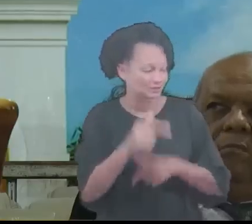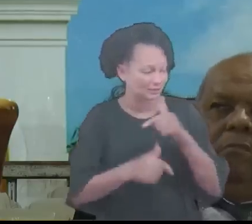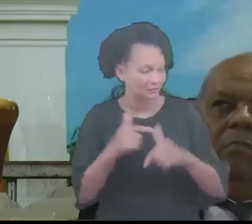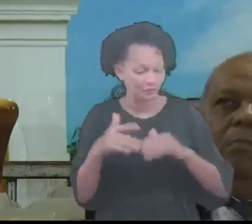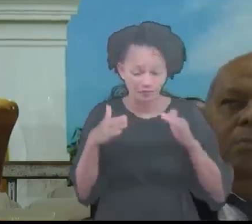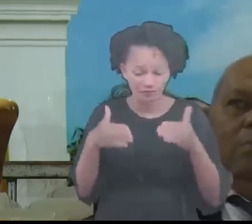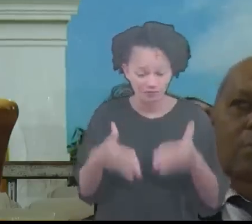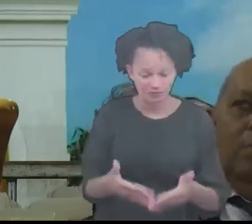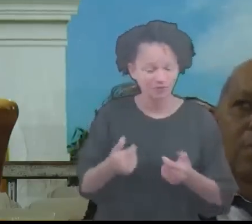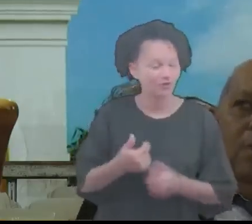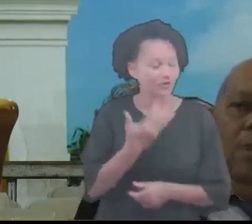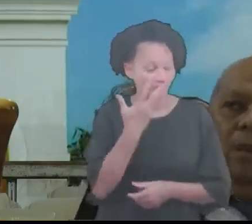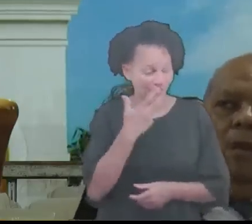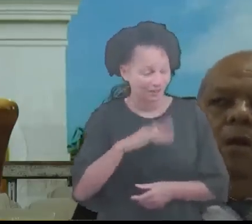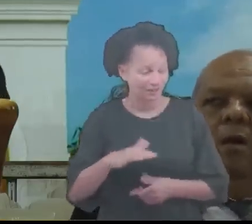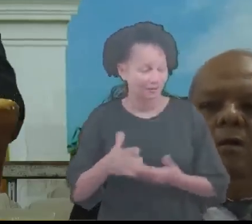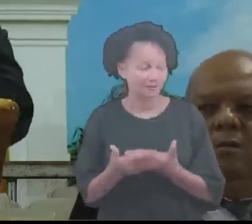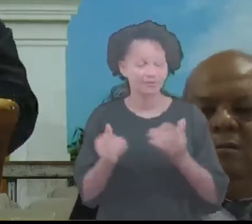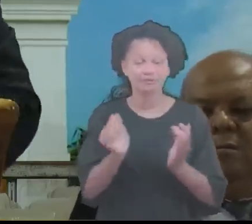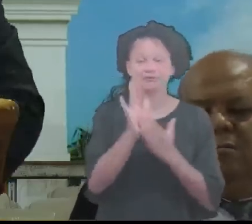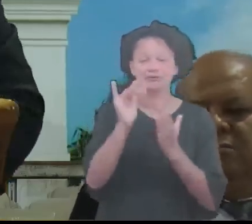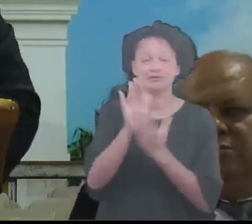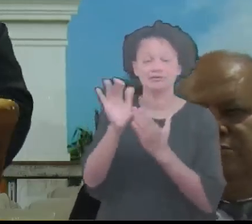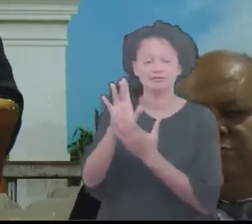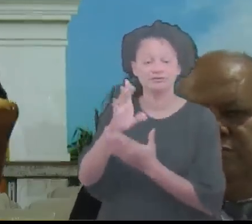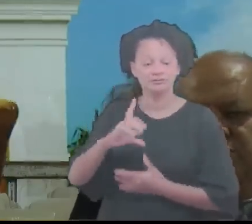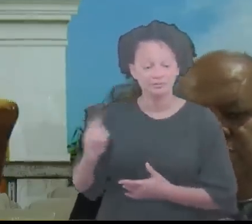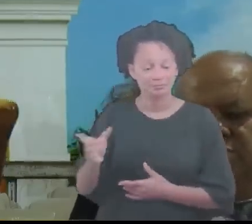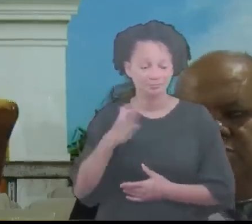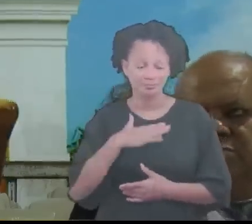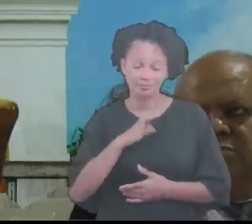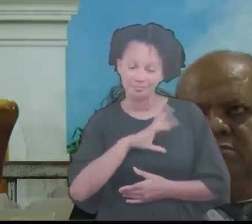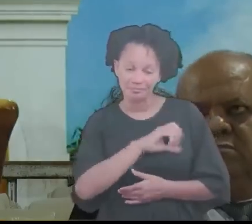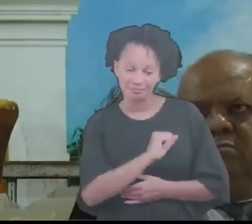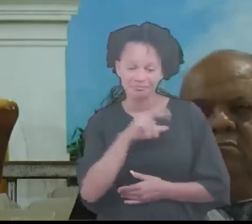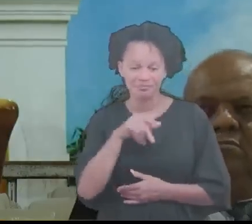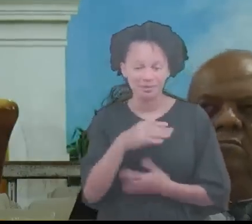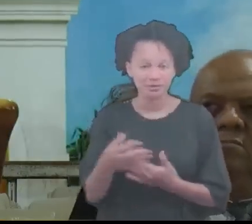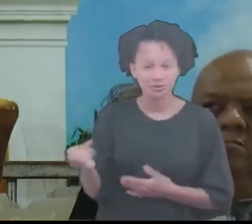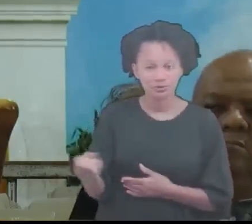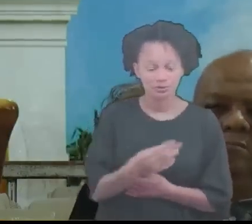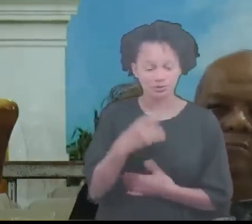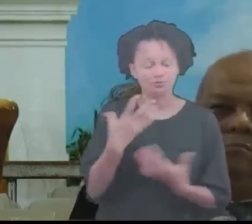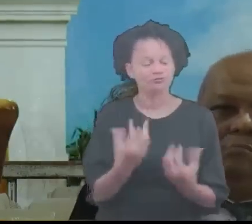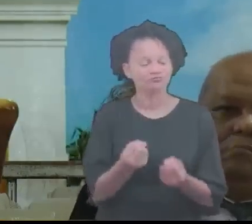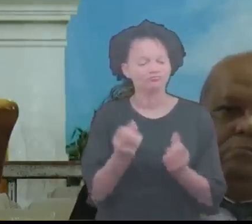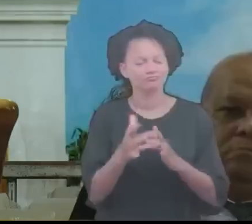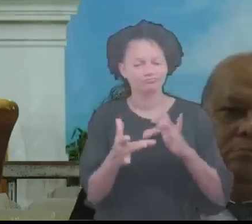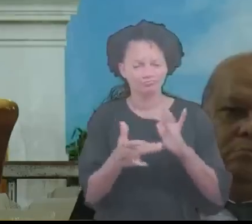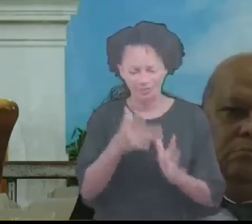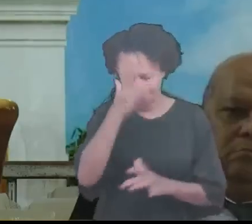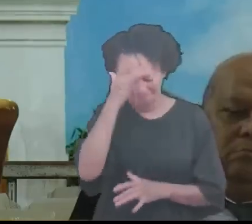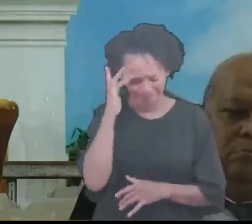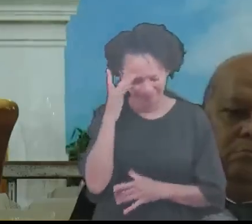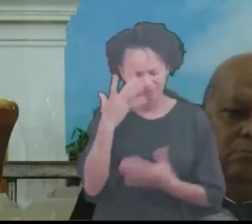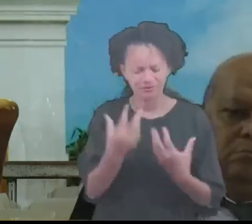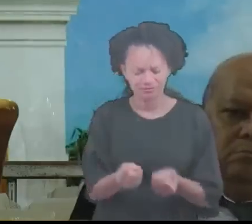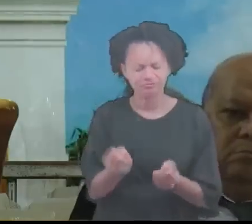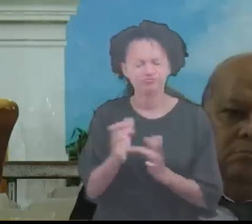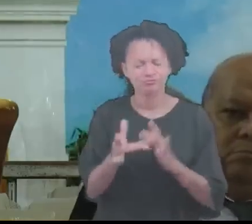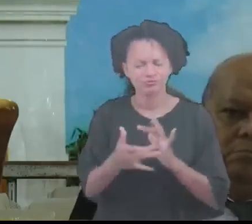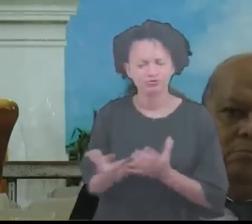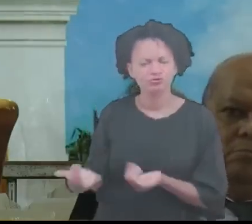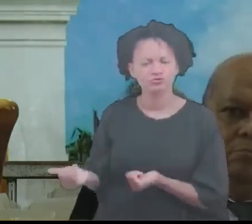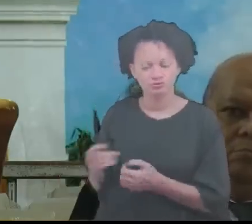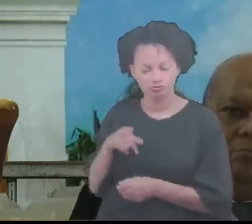criança. Louvado seja Deus. E meus amados irmãos, tinha um novo crente, aceitou Jesus, uma pessoa aceitou Jesus, um jovem.